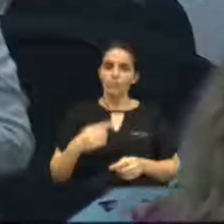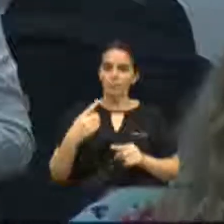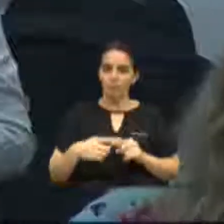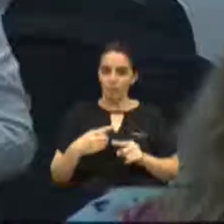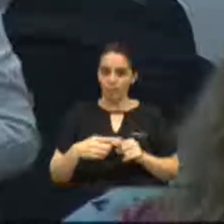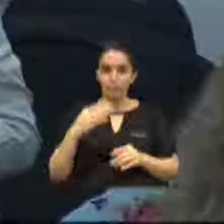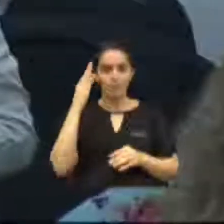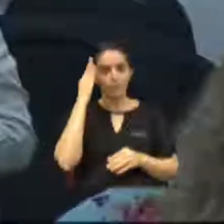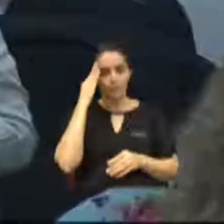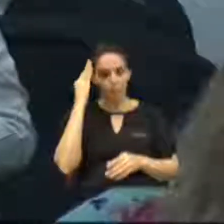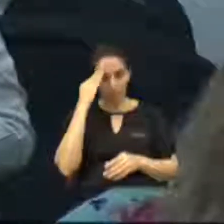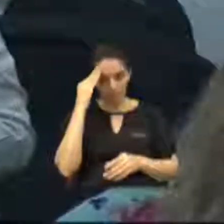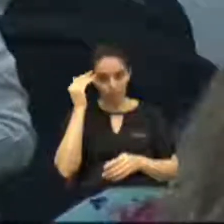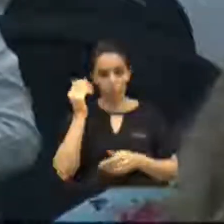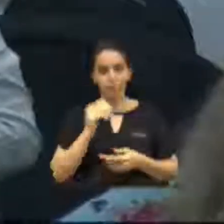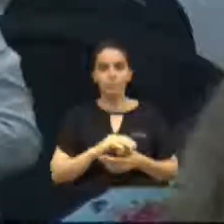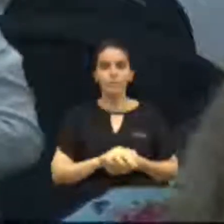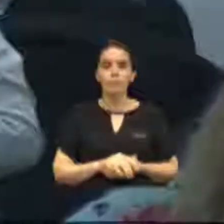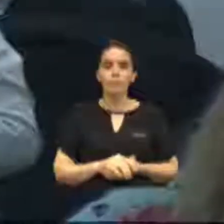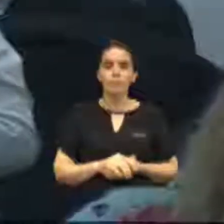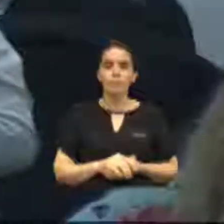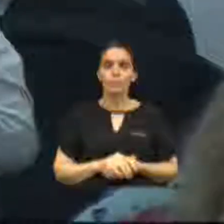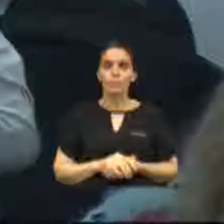vai haver um